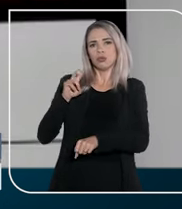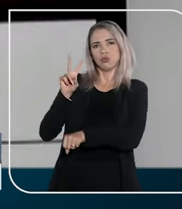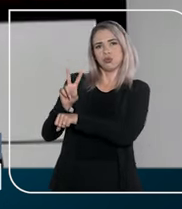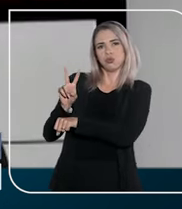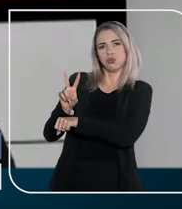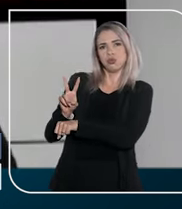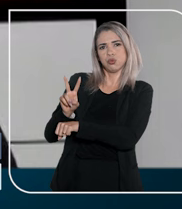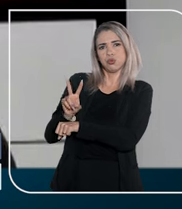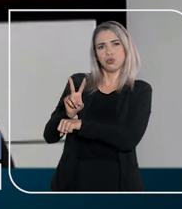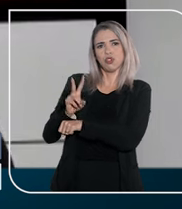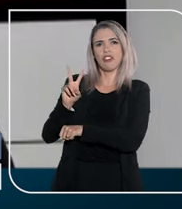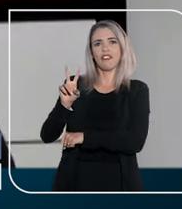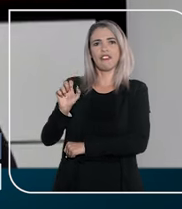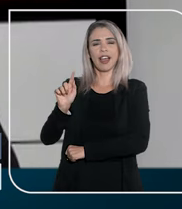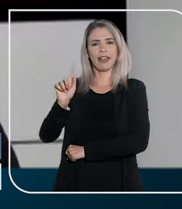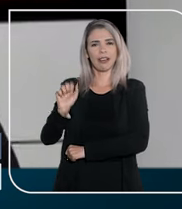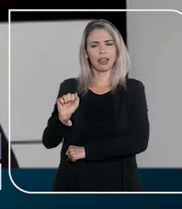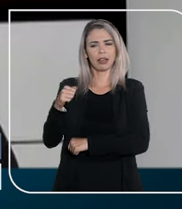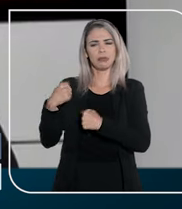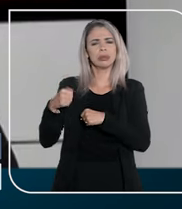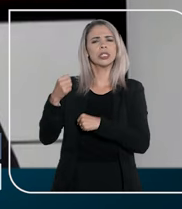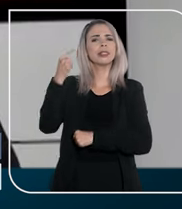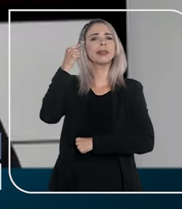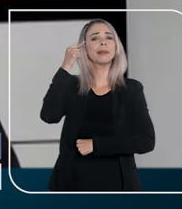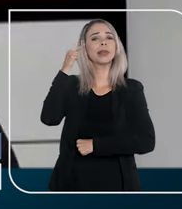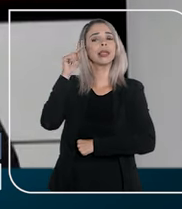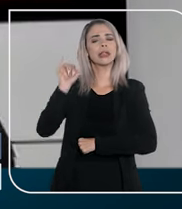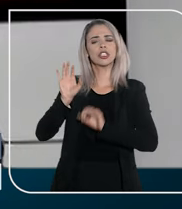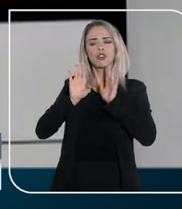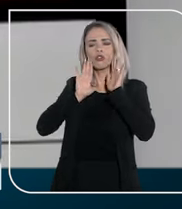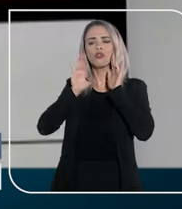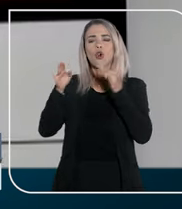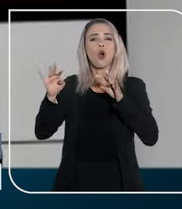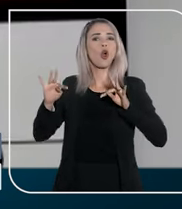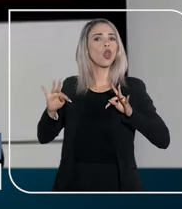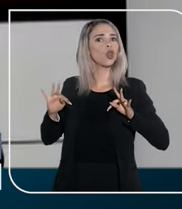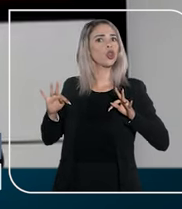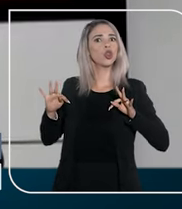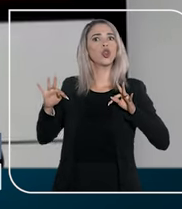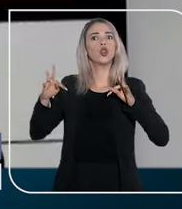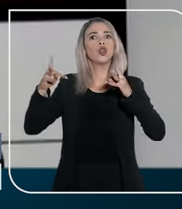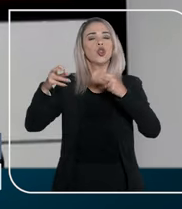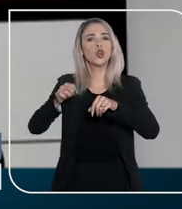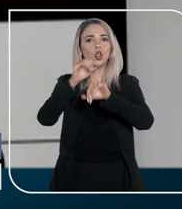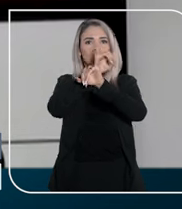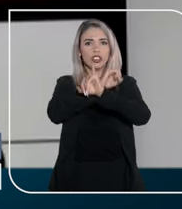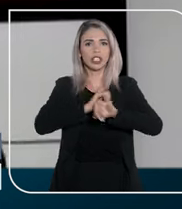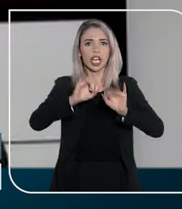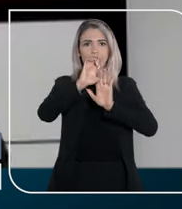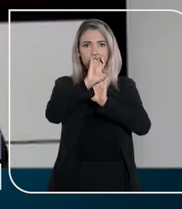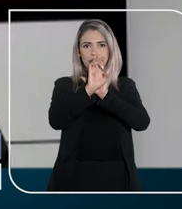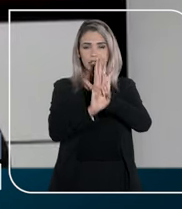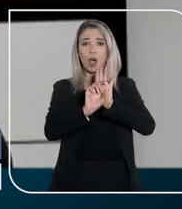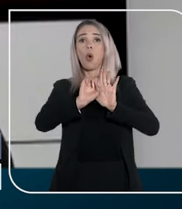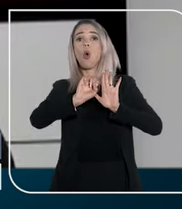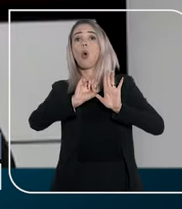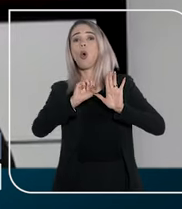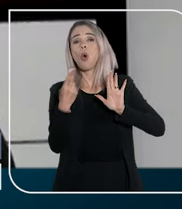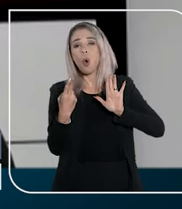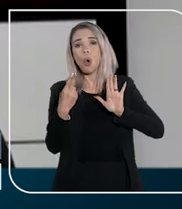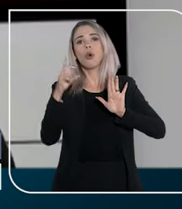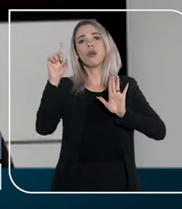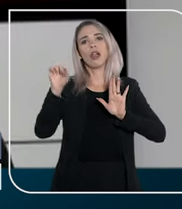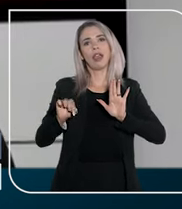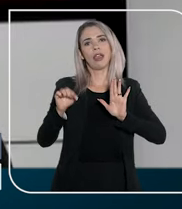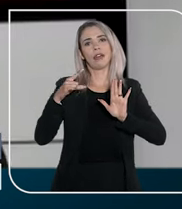de vagas, nós temos que discutir se essas vagas vão incidir sobre todas aquelas ofertadas no edital ou se essas